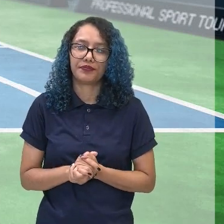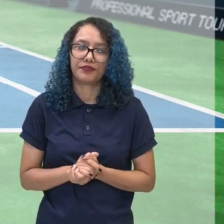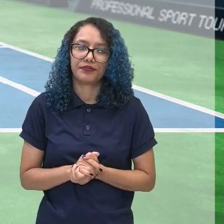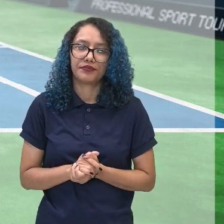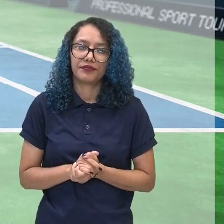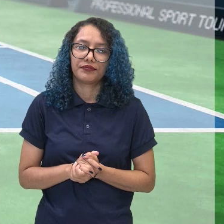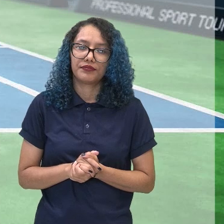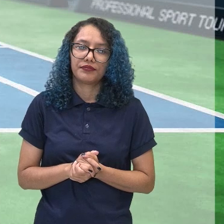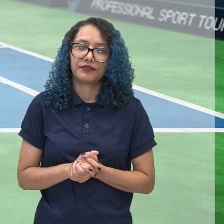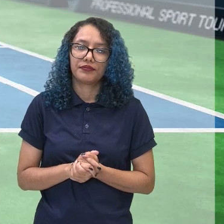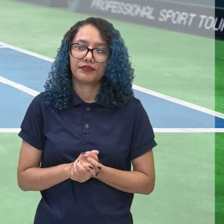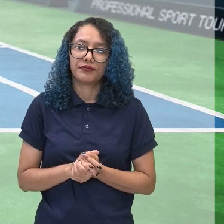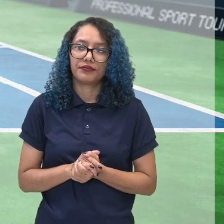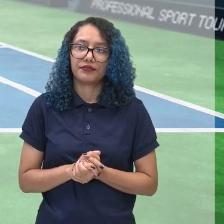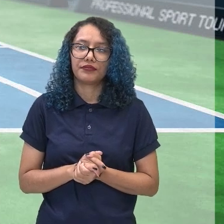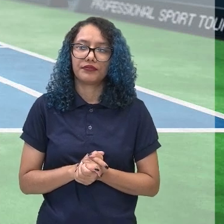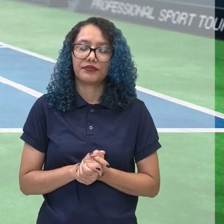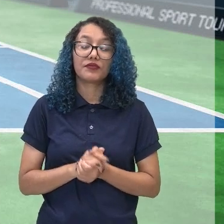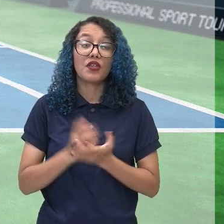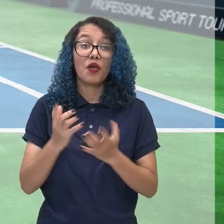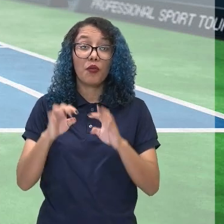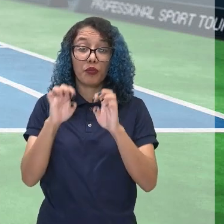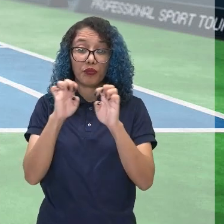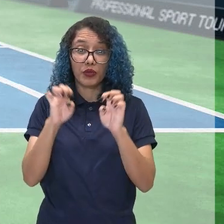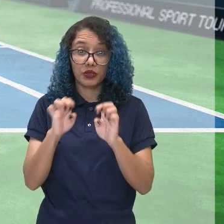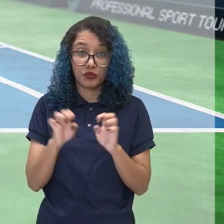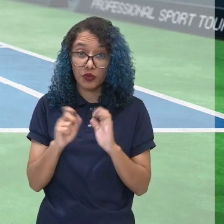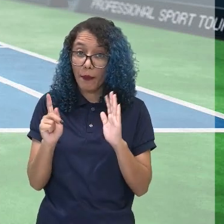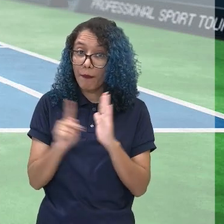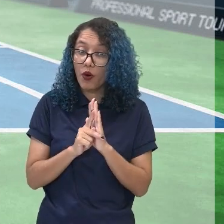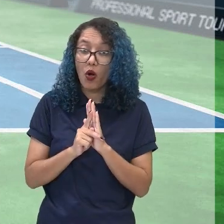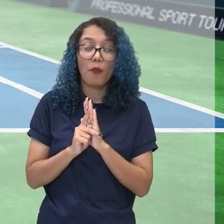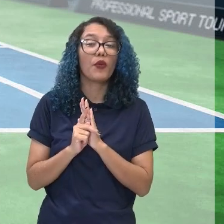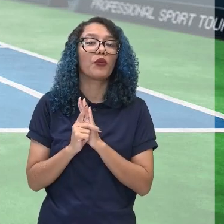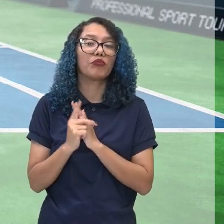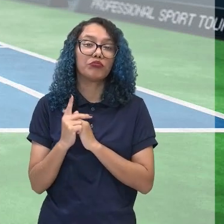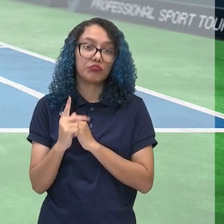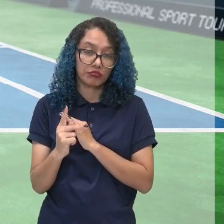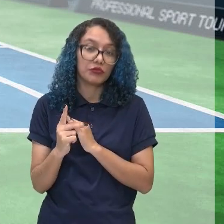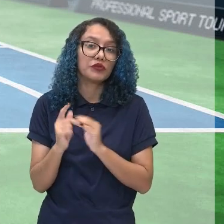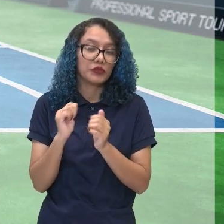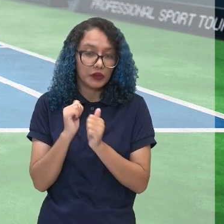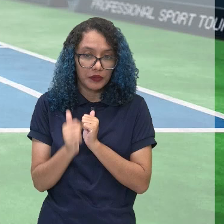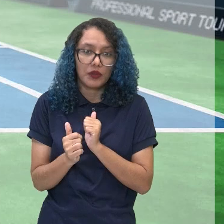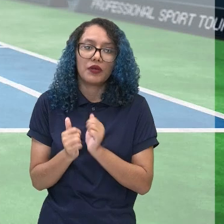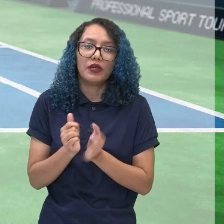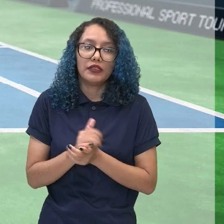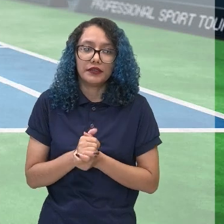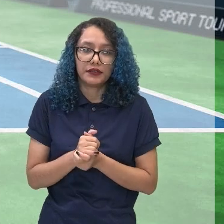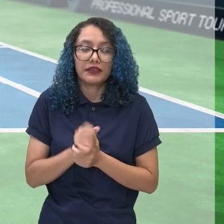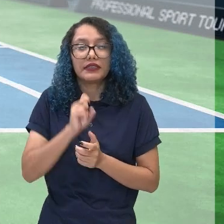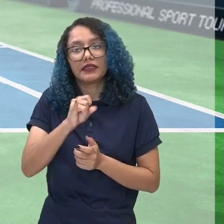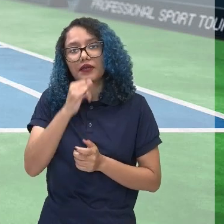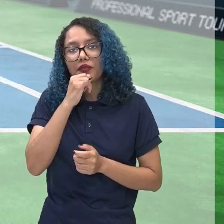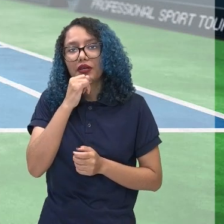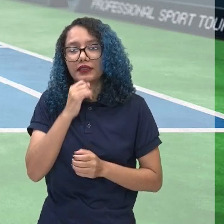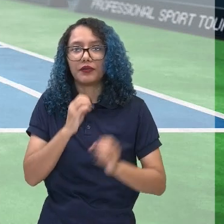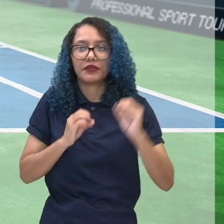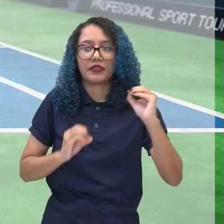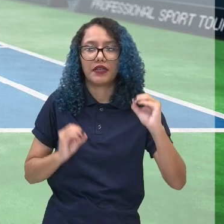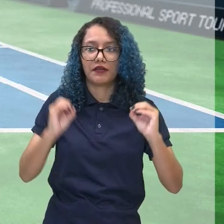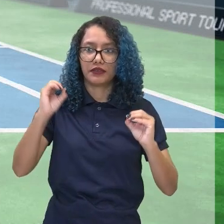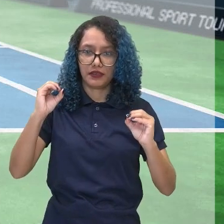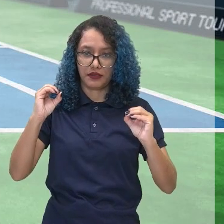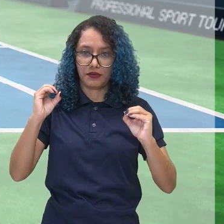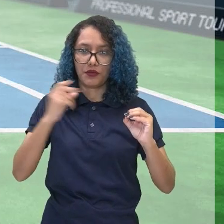ele segue uma estrutura única, que é essa que eu vou apresentar para vocês agora. Quando a gente está com 0 pontos, olha só, a gente